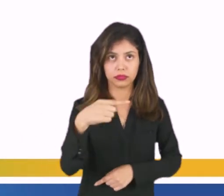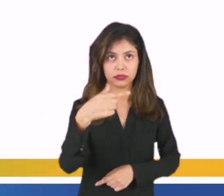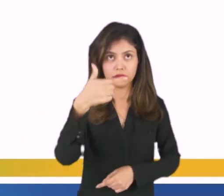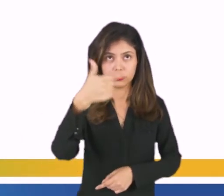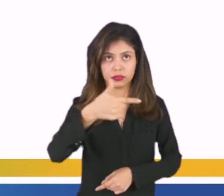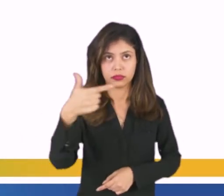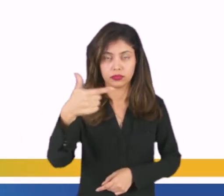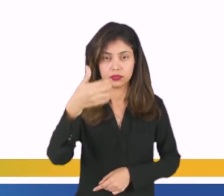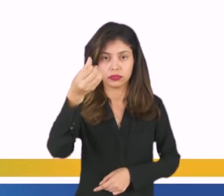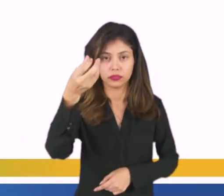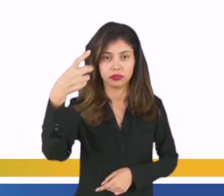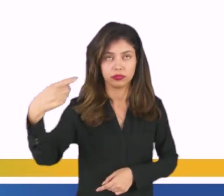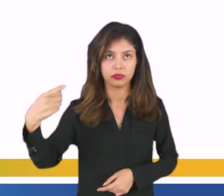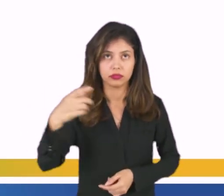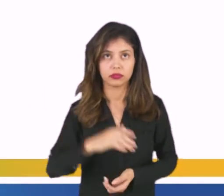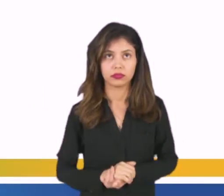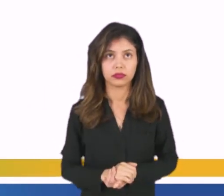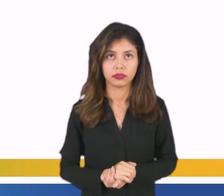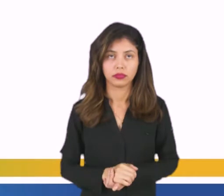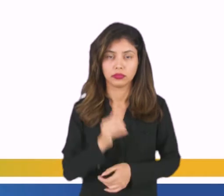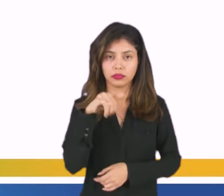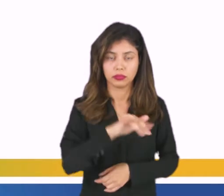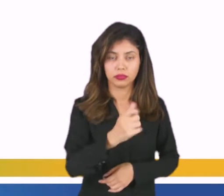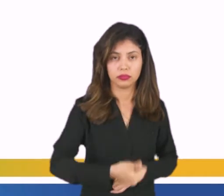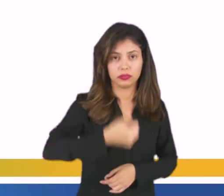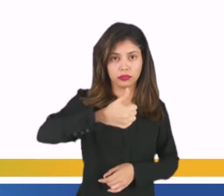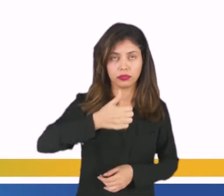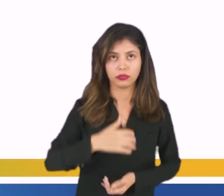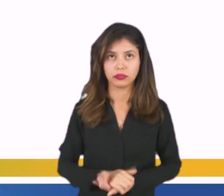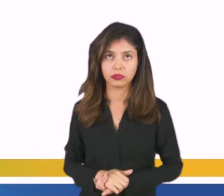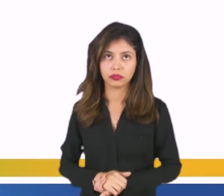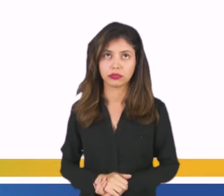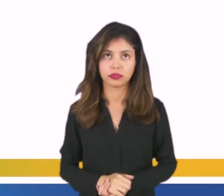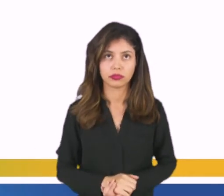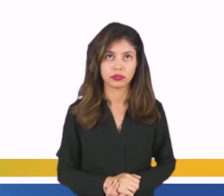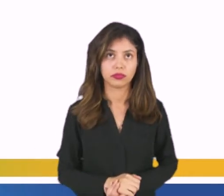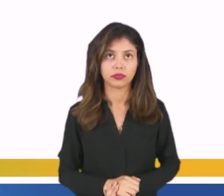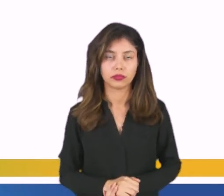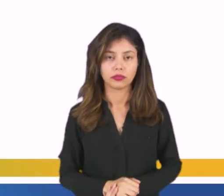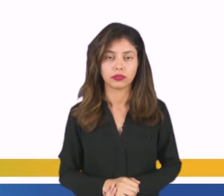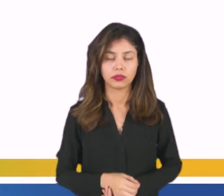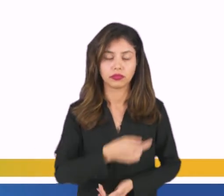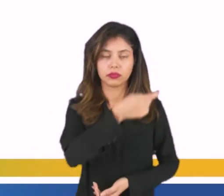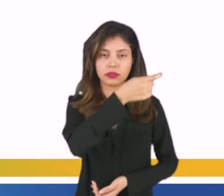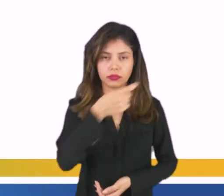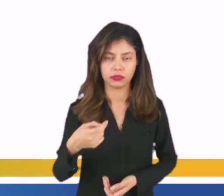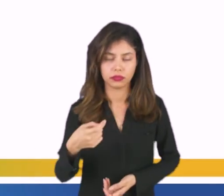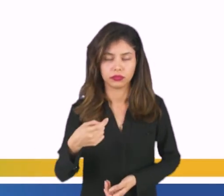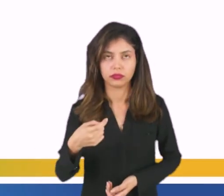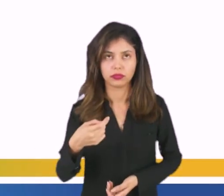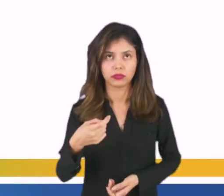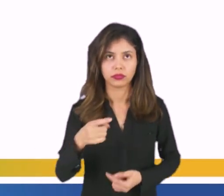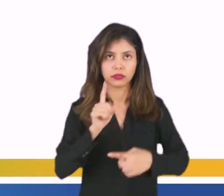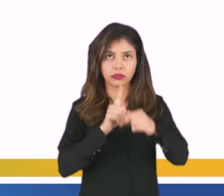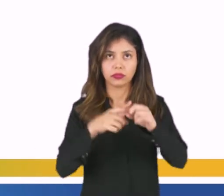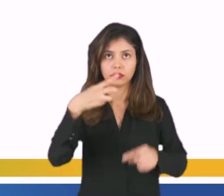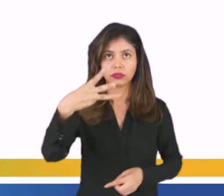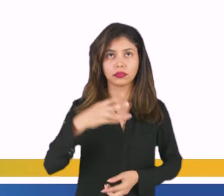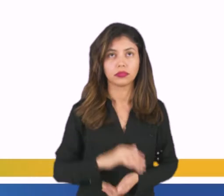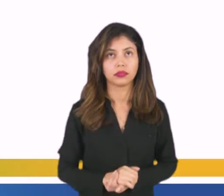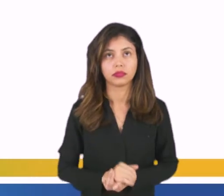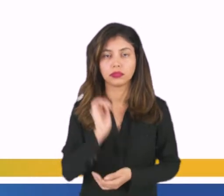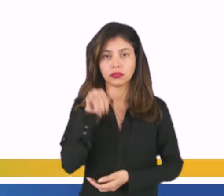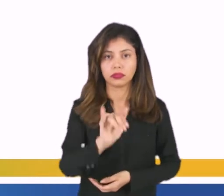menos 3x² menos 6x de y1 e o binômio x